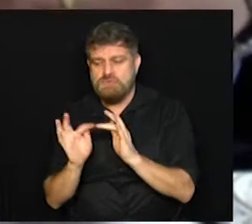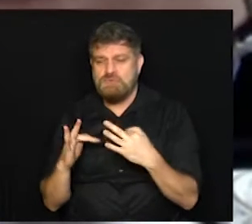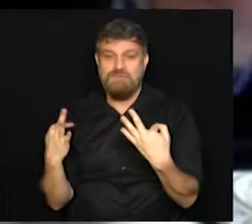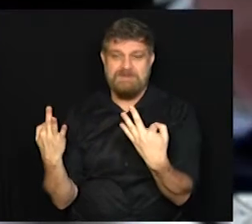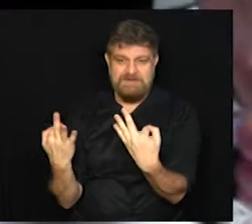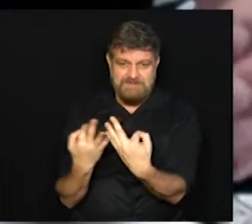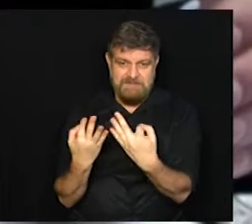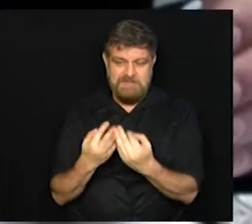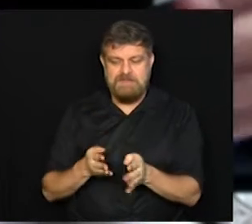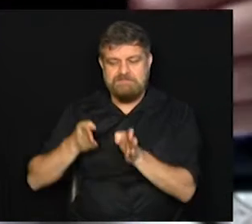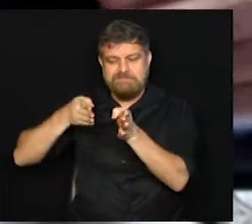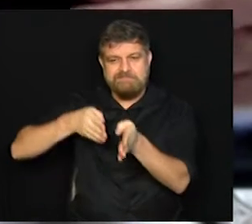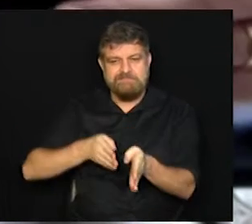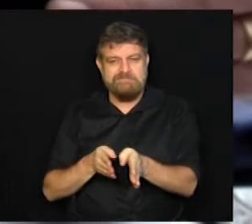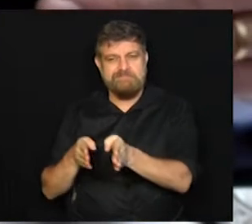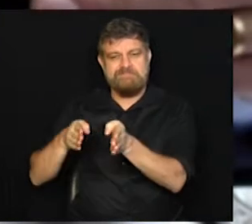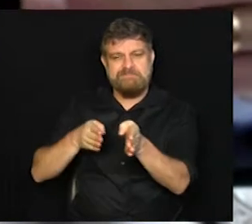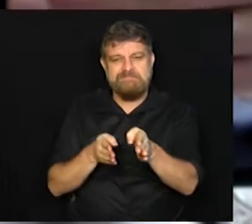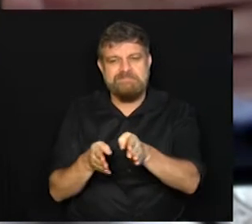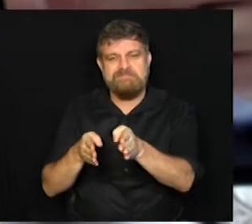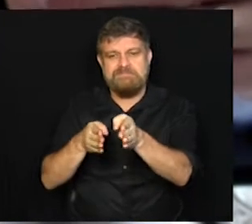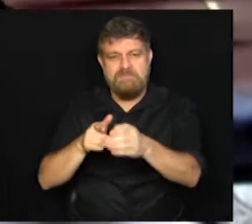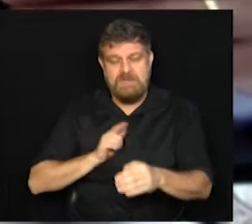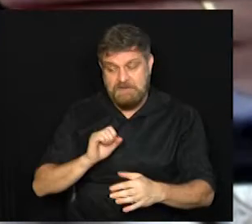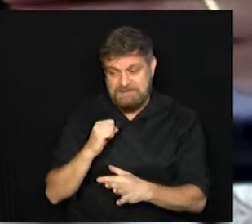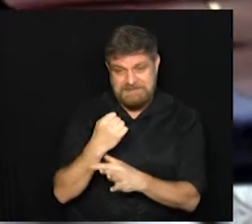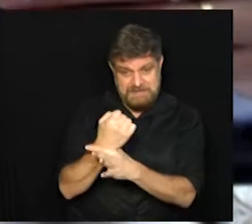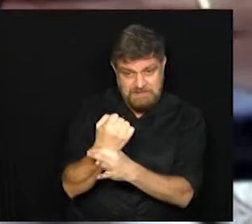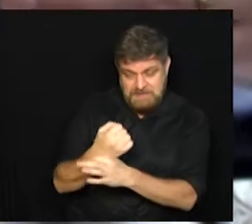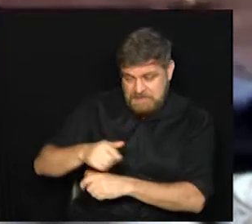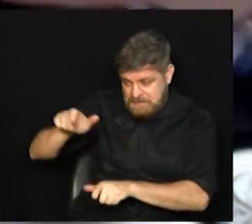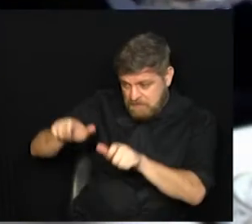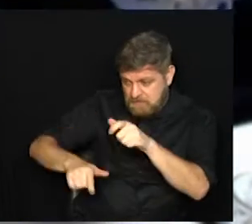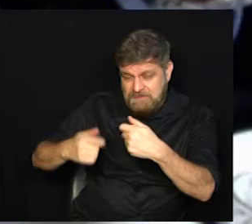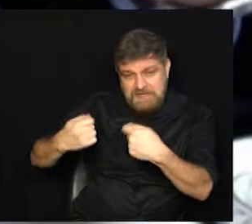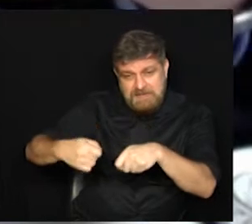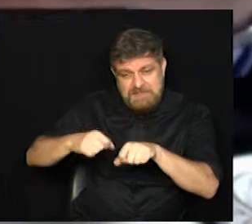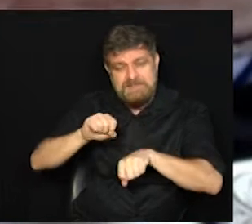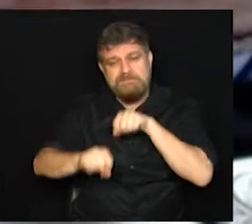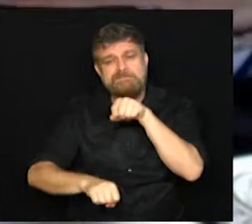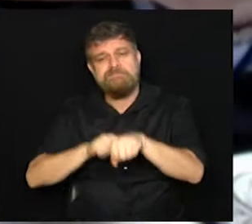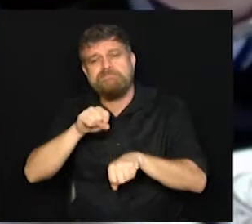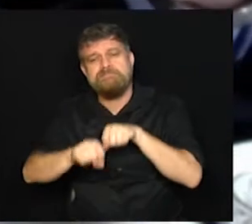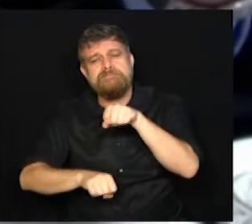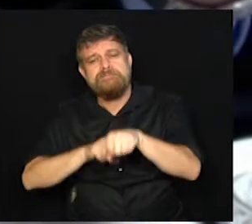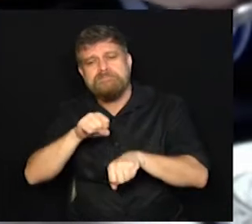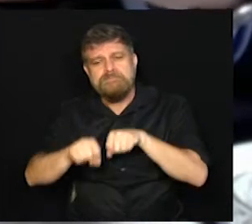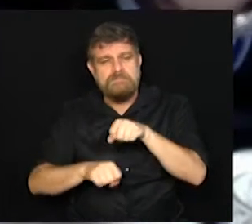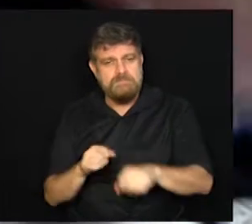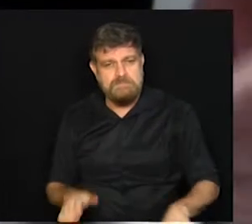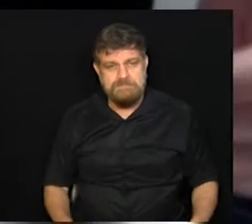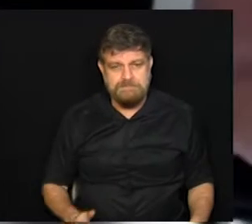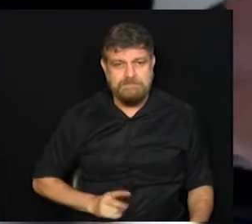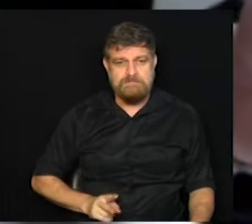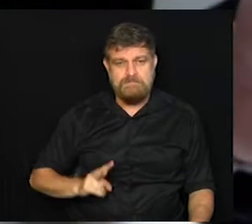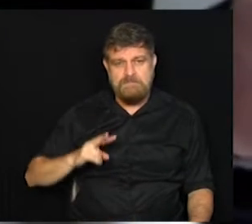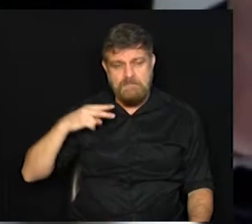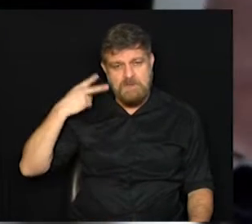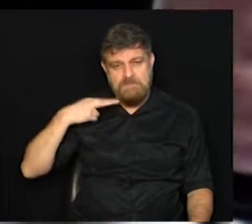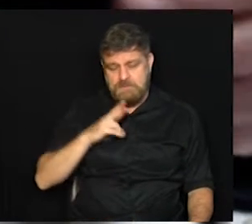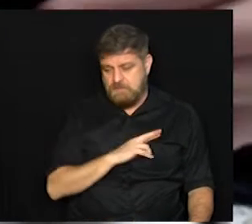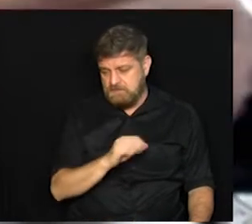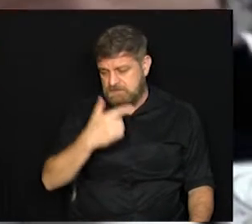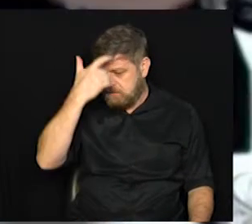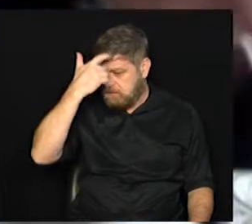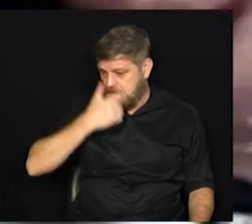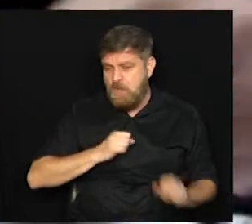e permitindo segurança, principalmente para essas pessoas que utilizam isso. Então, vereador Rossini, eu estou à disposição aí